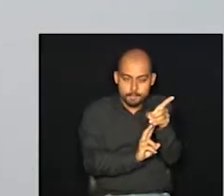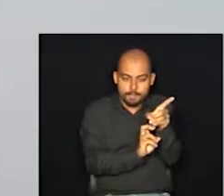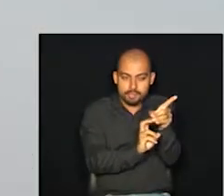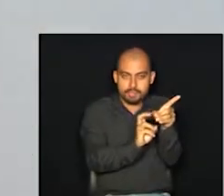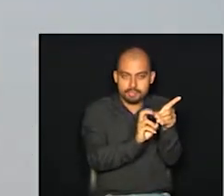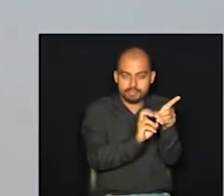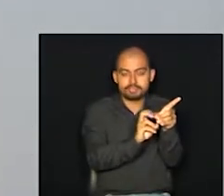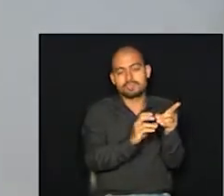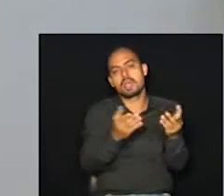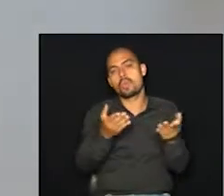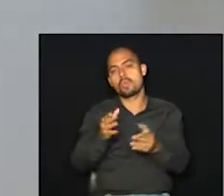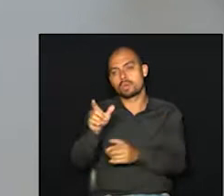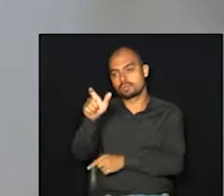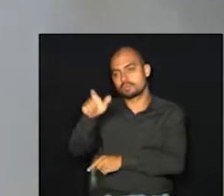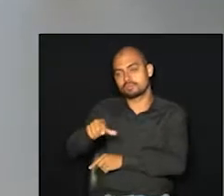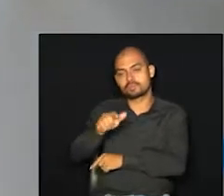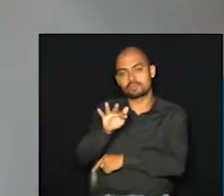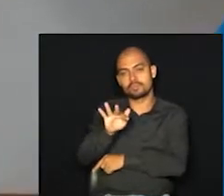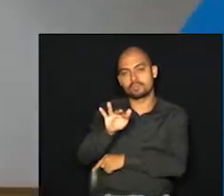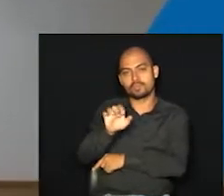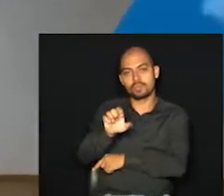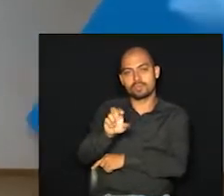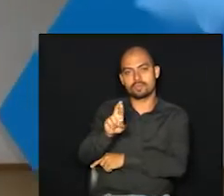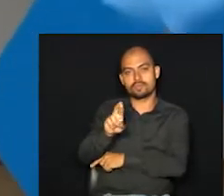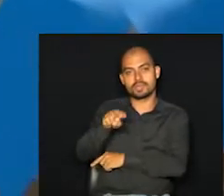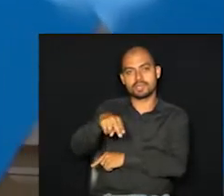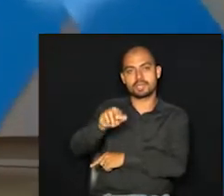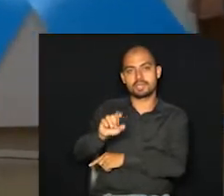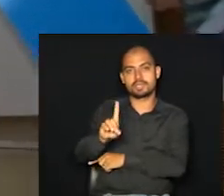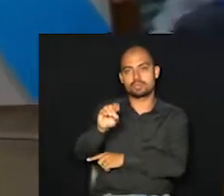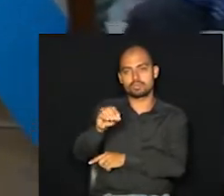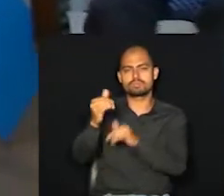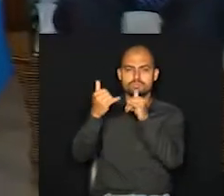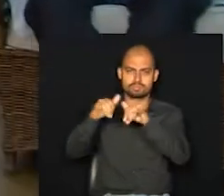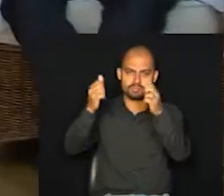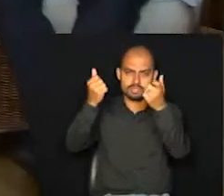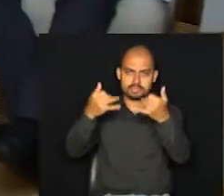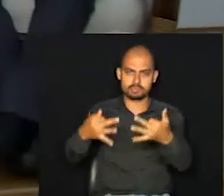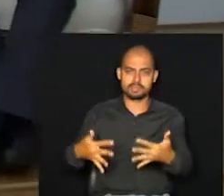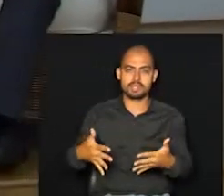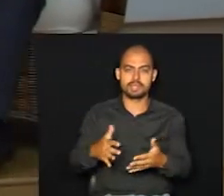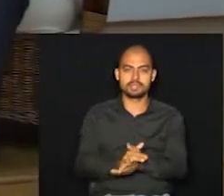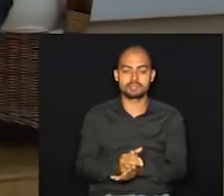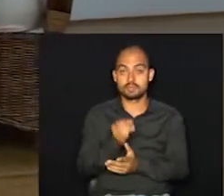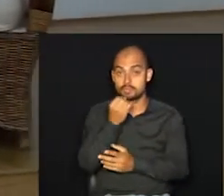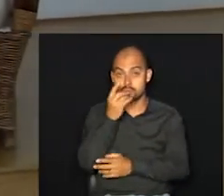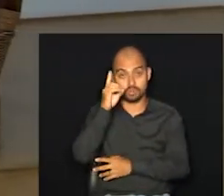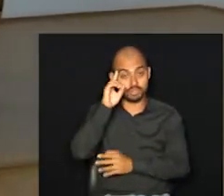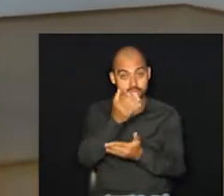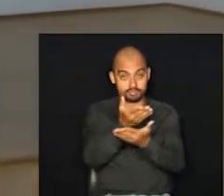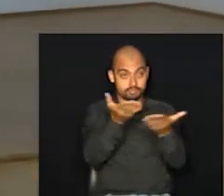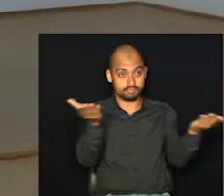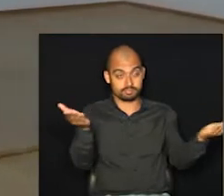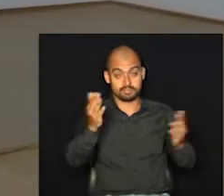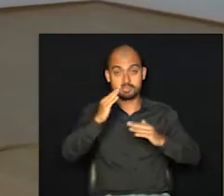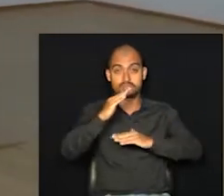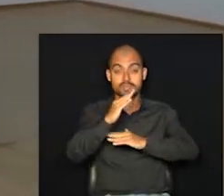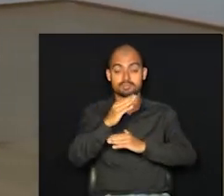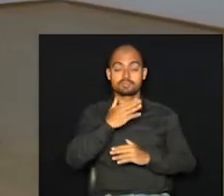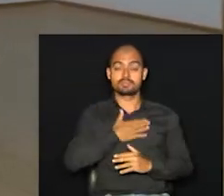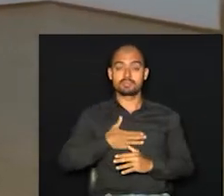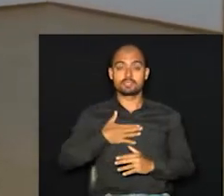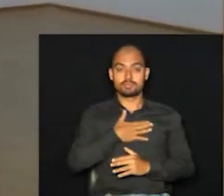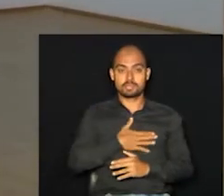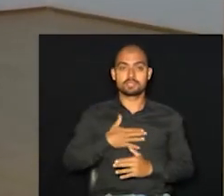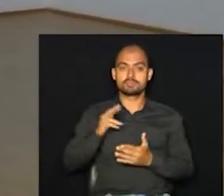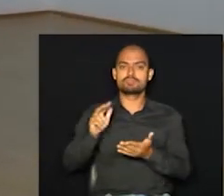para falar mais a respeito dessa campanha. Tudo bem? Bom dia para o senhor. Bom dia, André. Bom dia a todos da TV Câmara. É uma satisfação muito